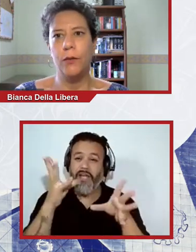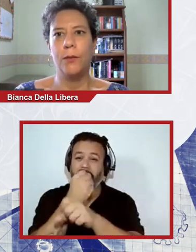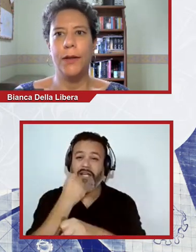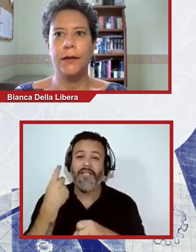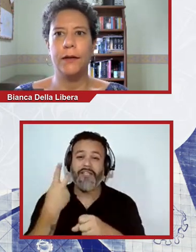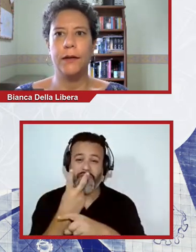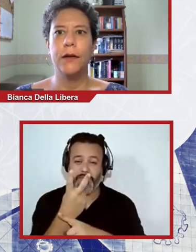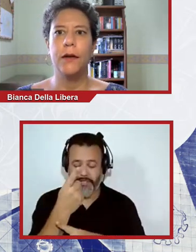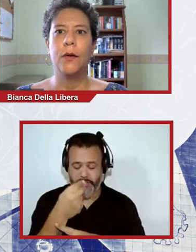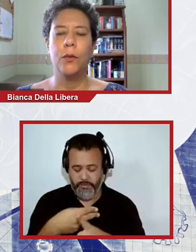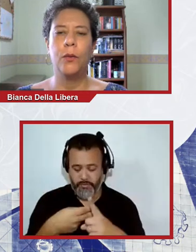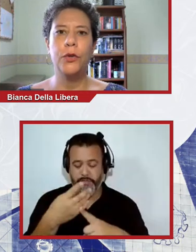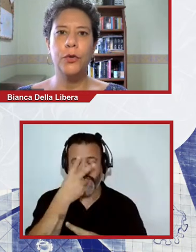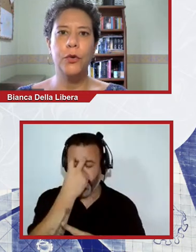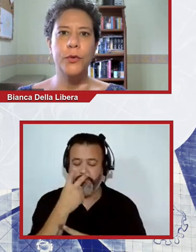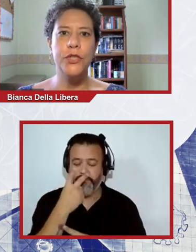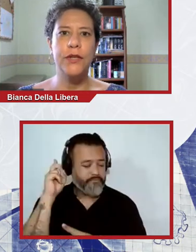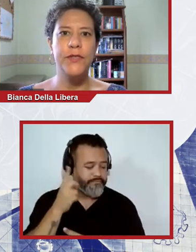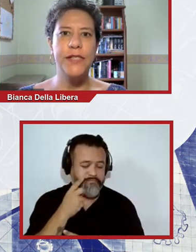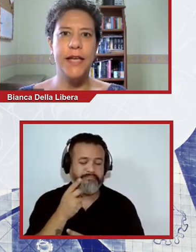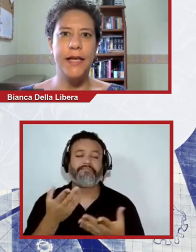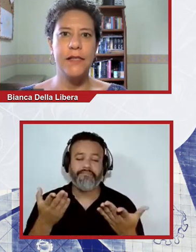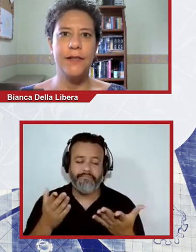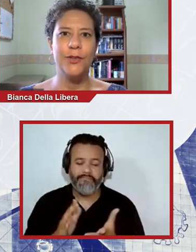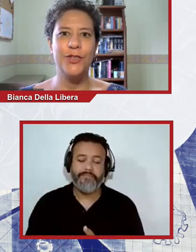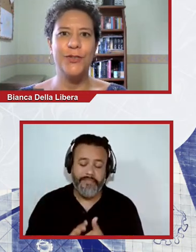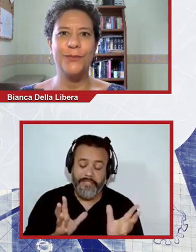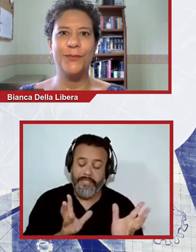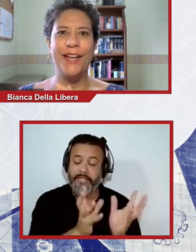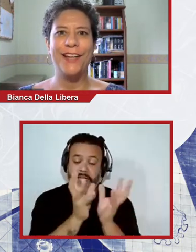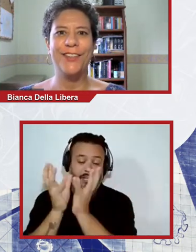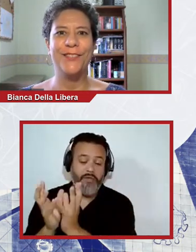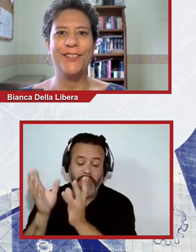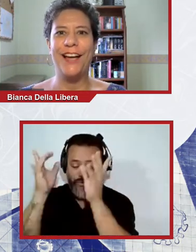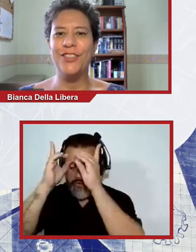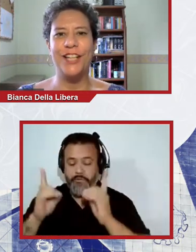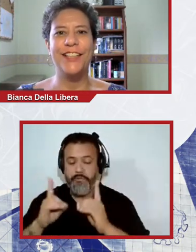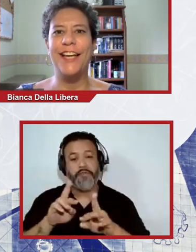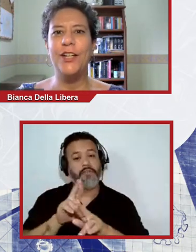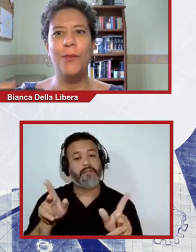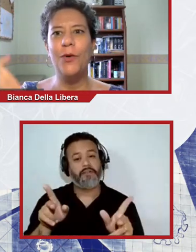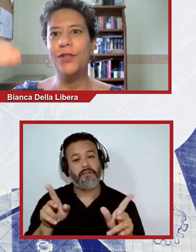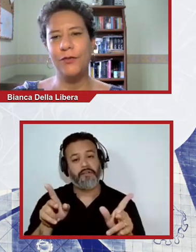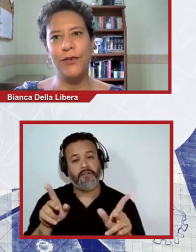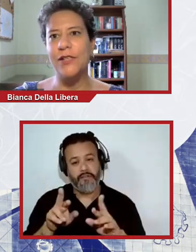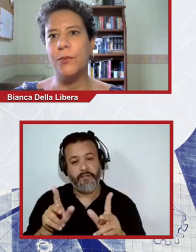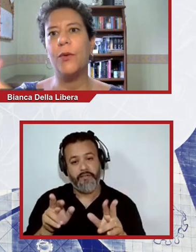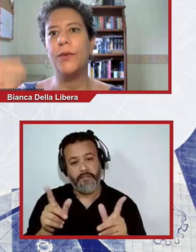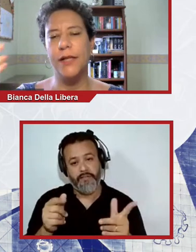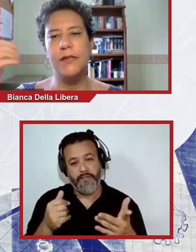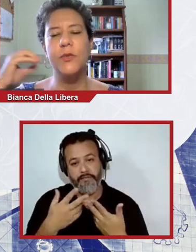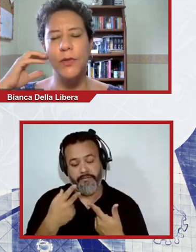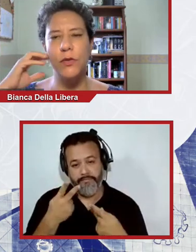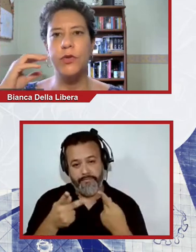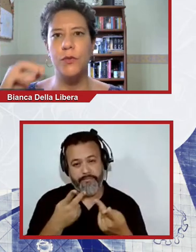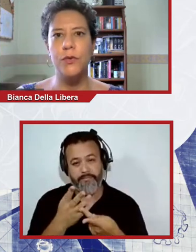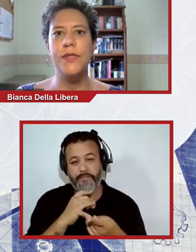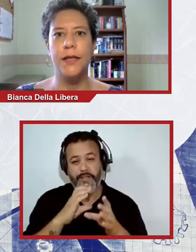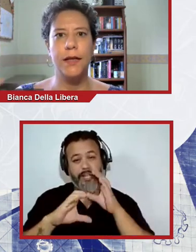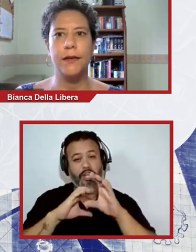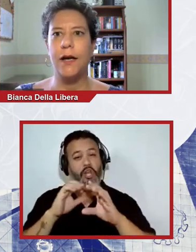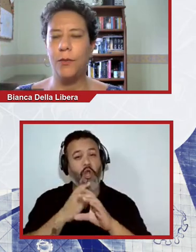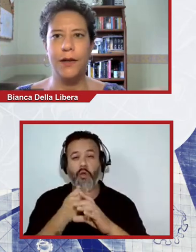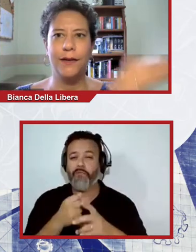Constitui um outro grupo de deficiência, então acho que aqui daria uma outra, falar sobre comunicação de pessoas